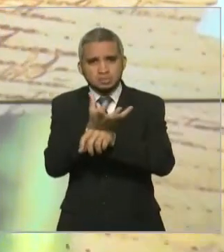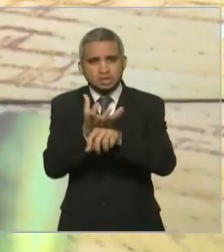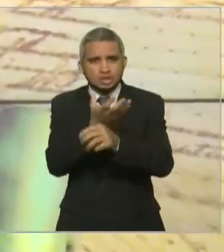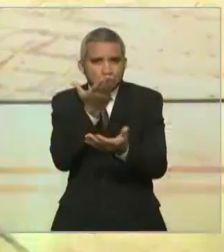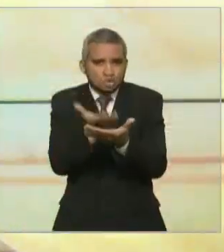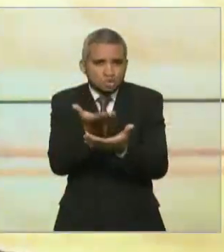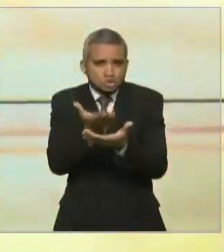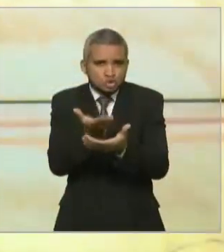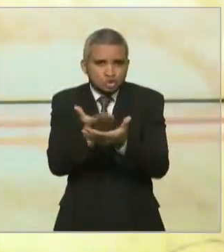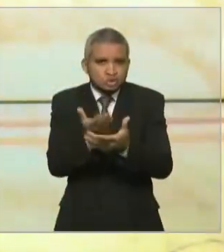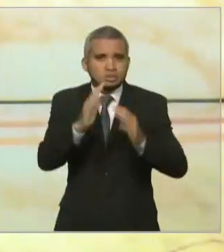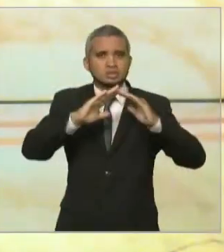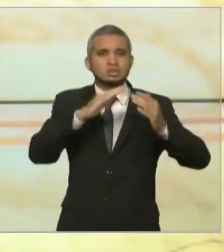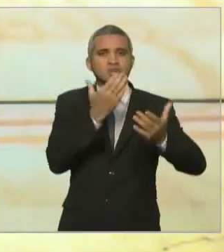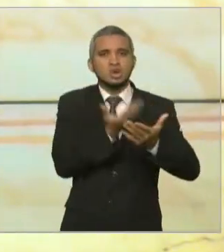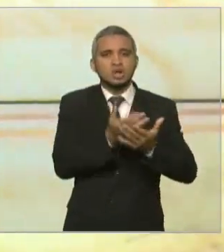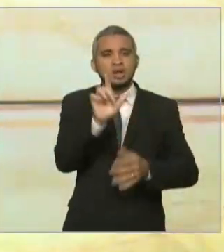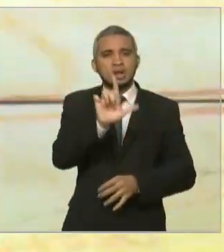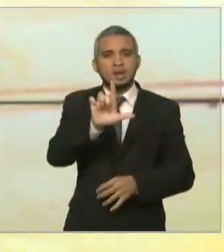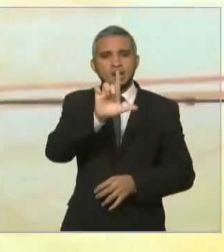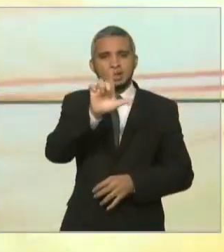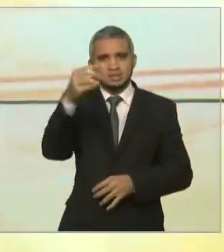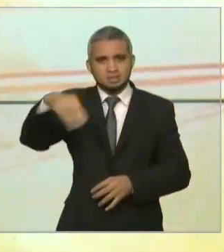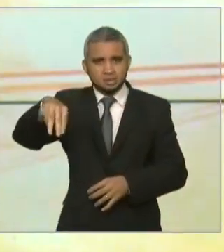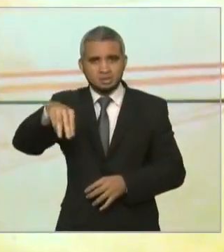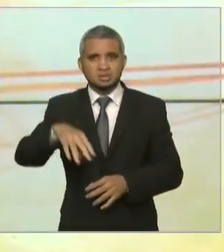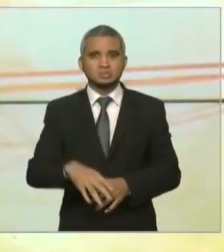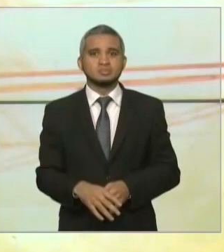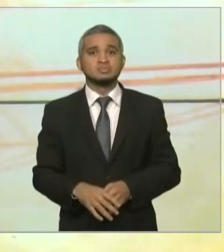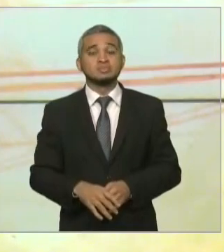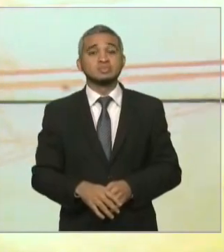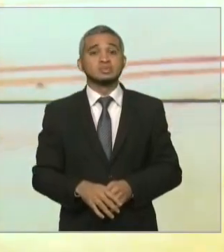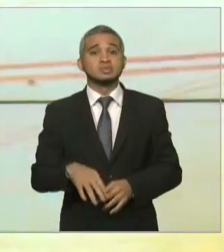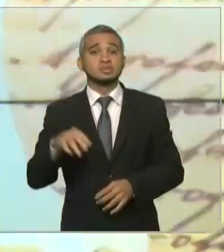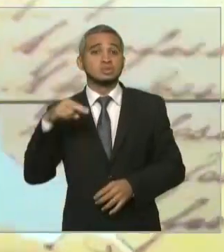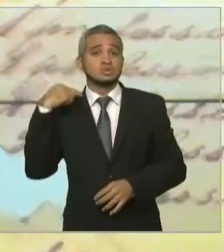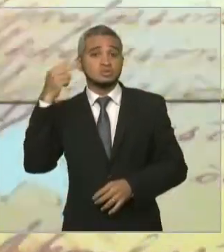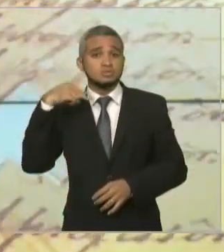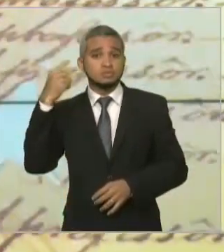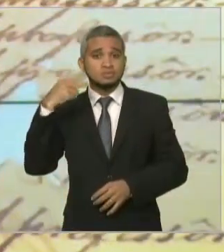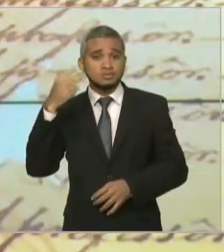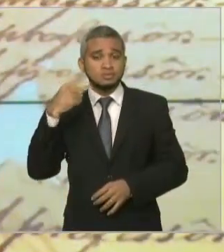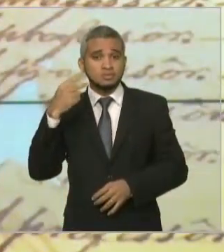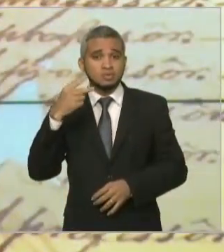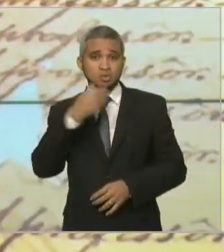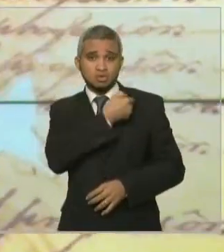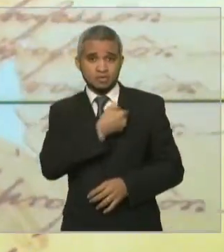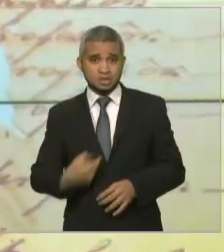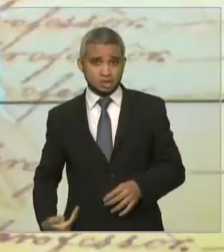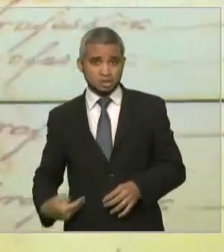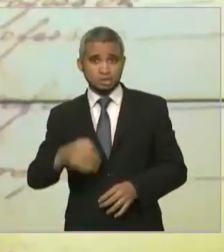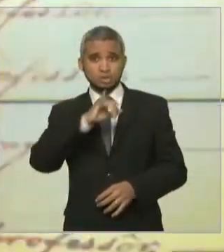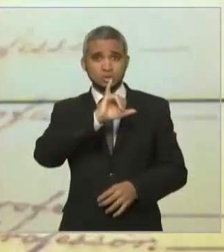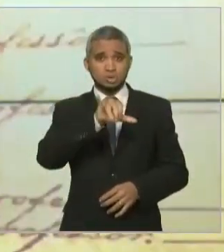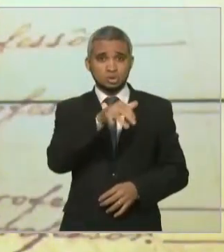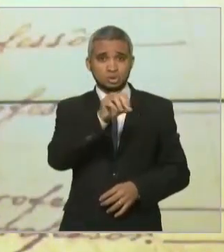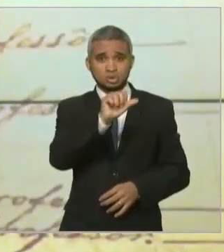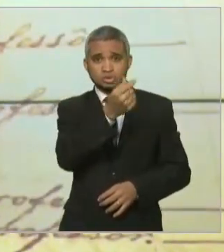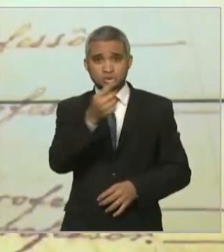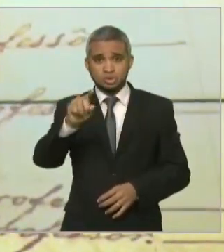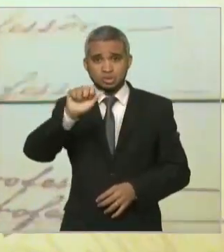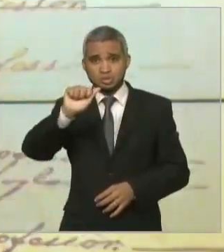Liceu Maranhense. Assinada pelo governador João Gualberto Torreão da Costa, a lei também determina a quantidade